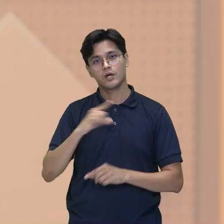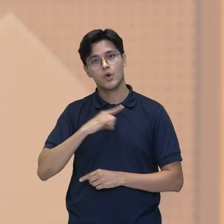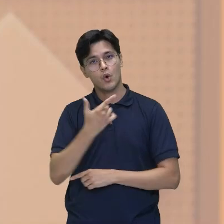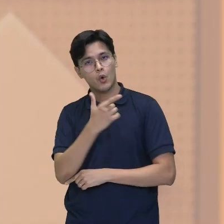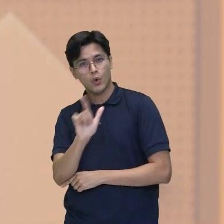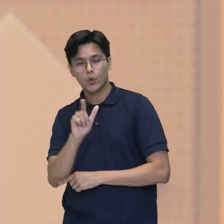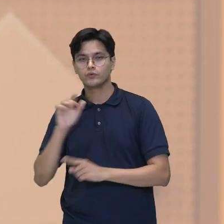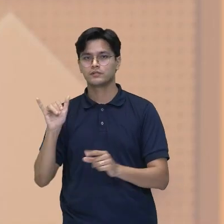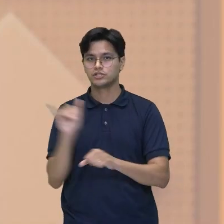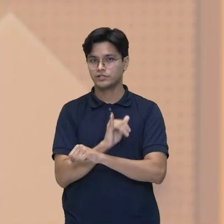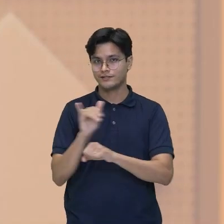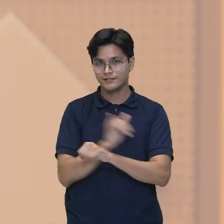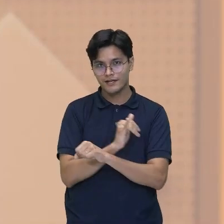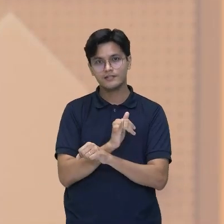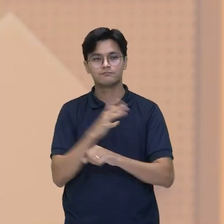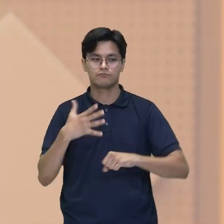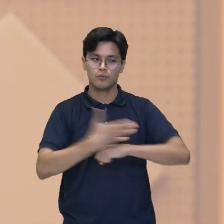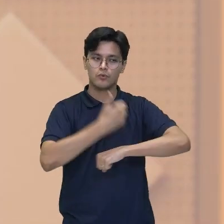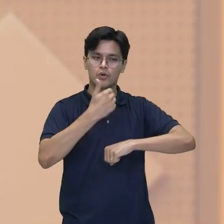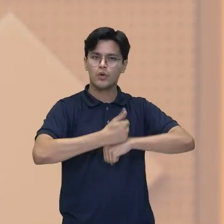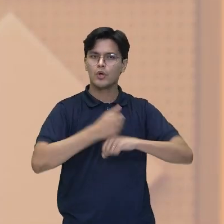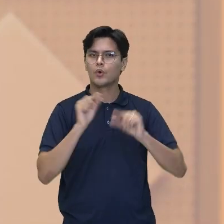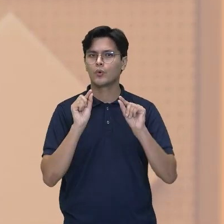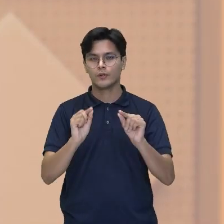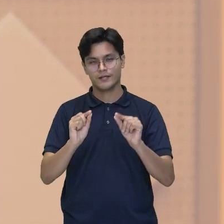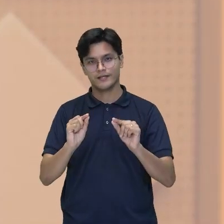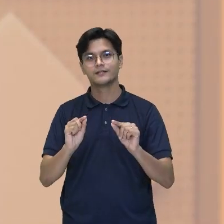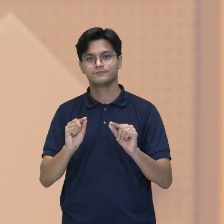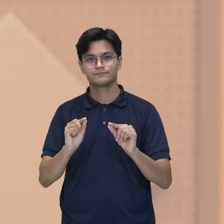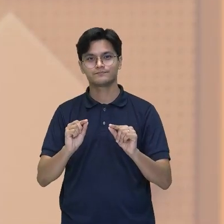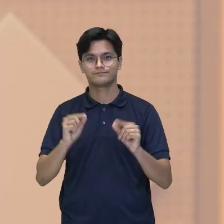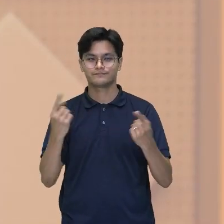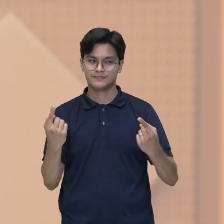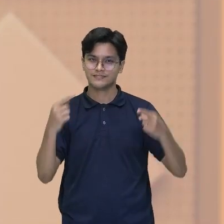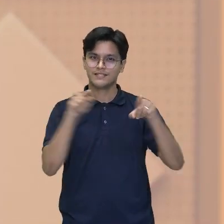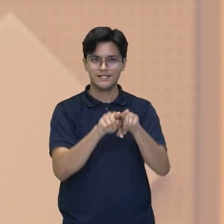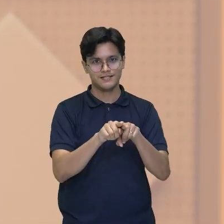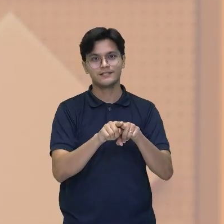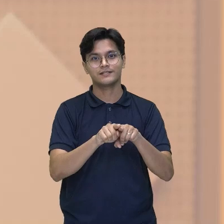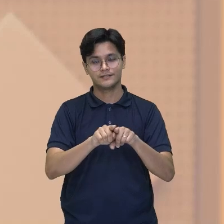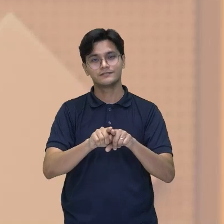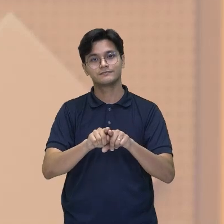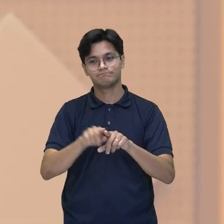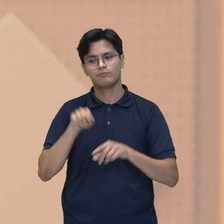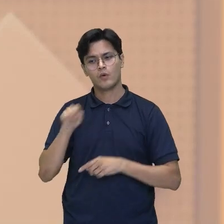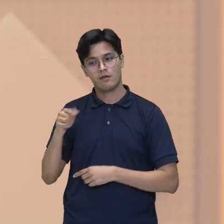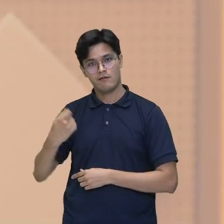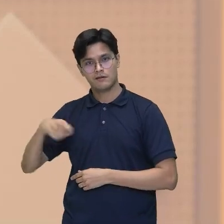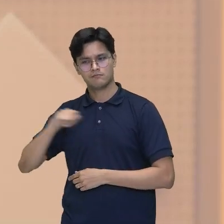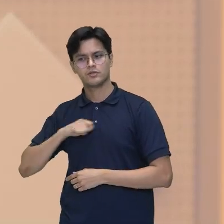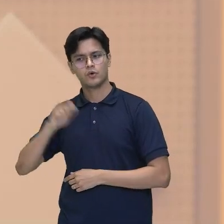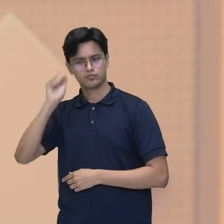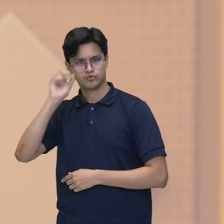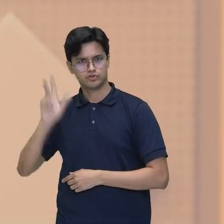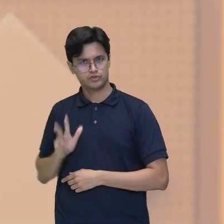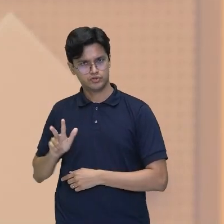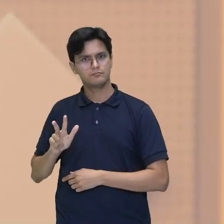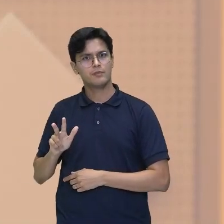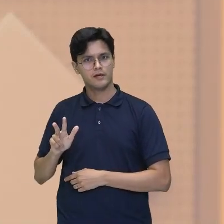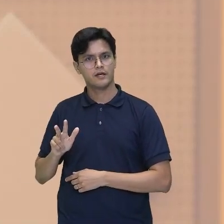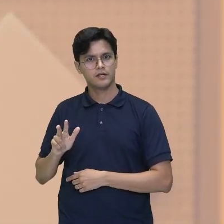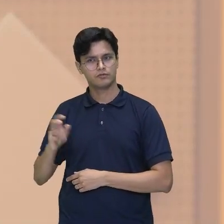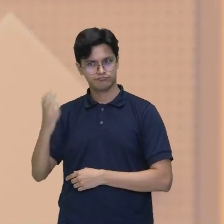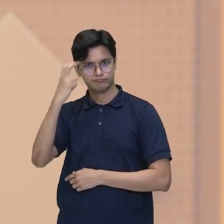professora? Bem, os espanhóis eles eram muito espertos e astutos, então eles começaram a observar a